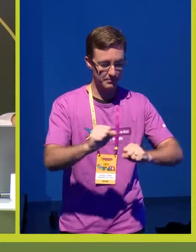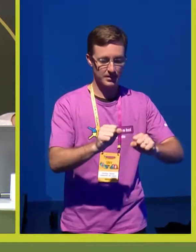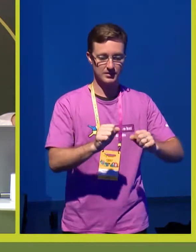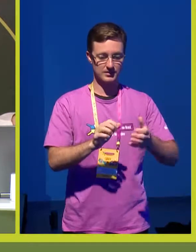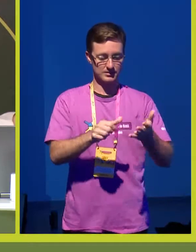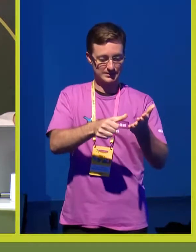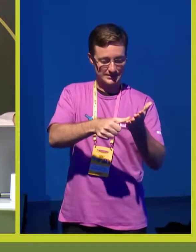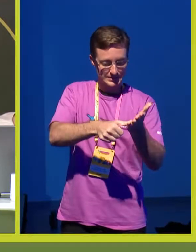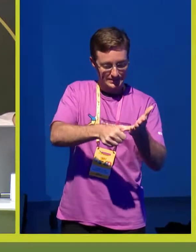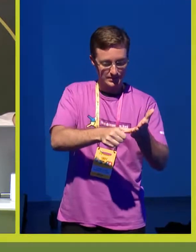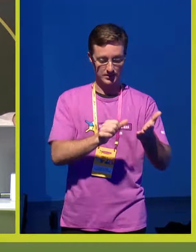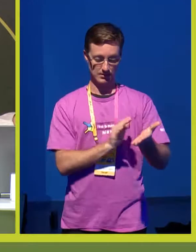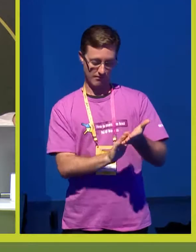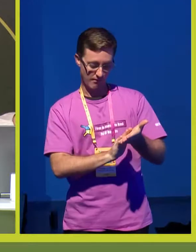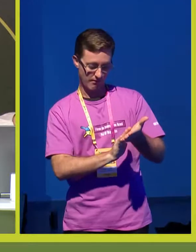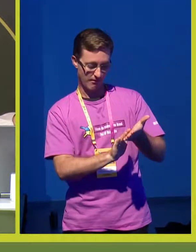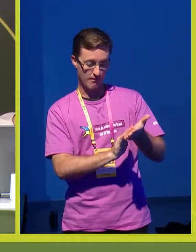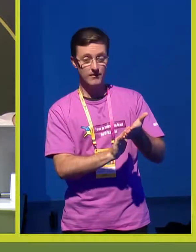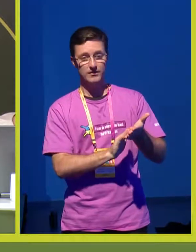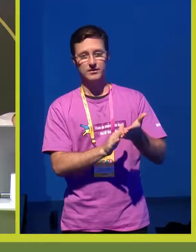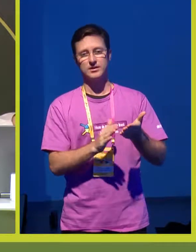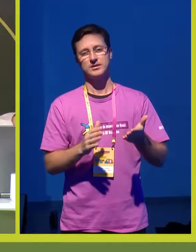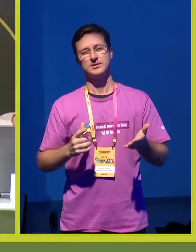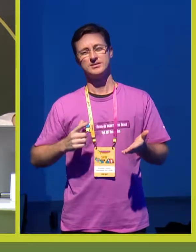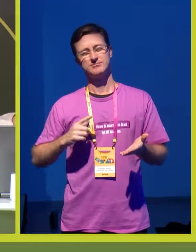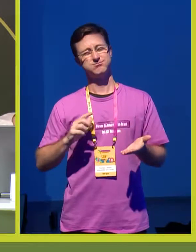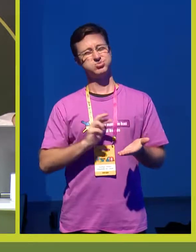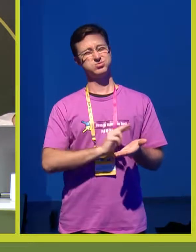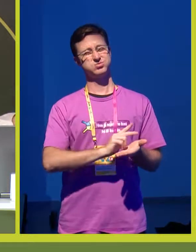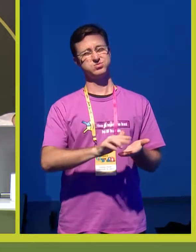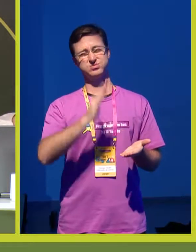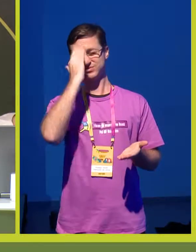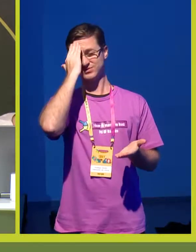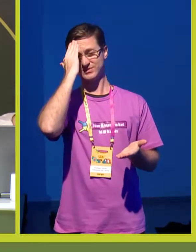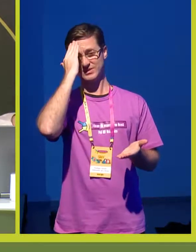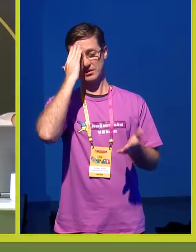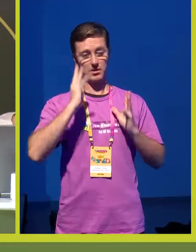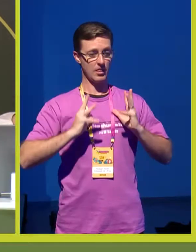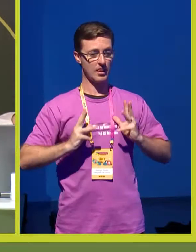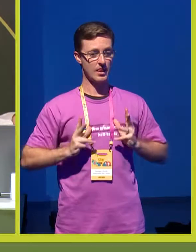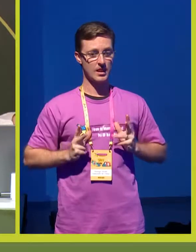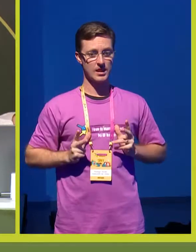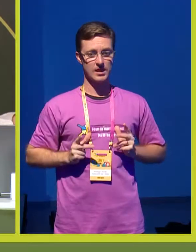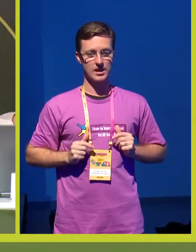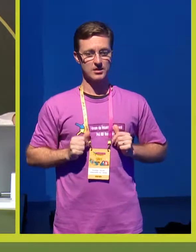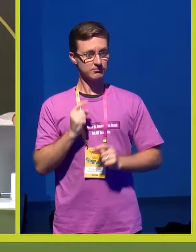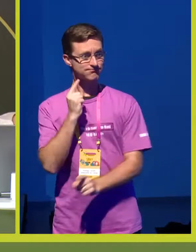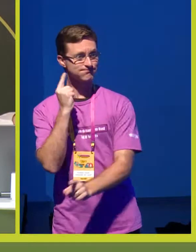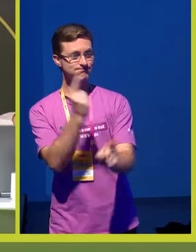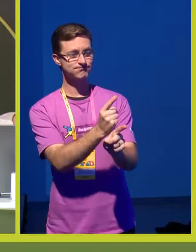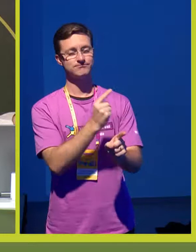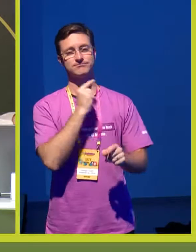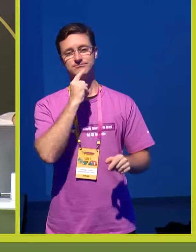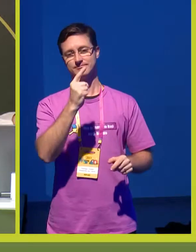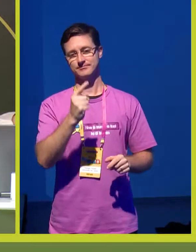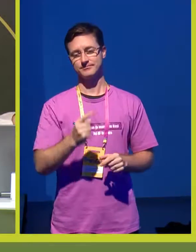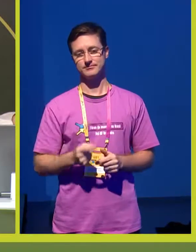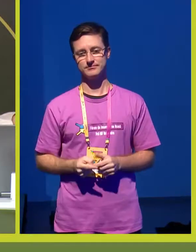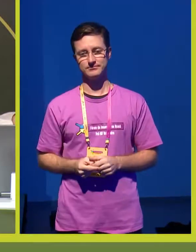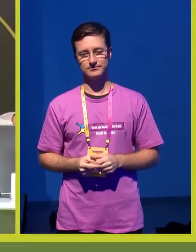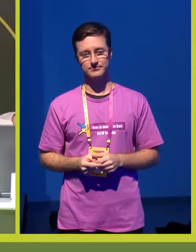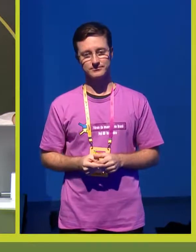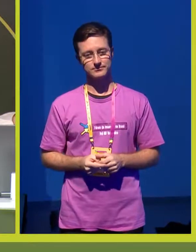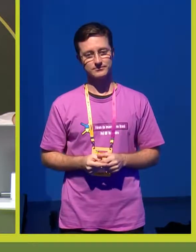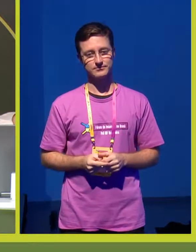se apresentam com bancos de advogacia grandes, é necessária cooperação internacional. Em razão disso, essa